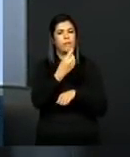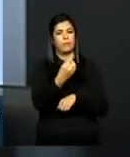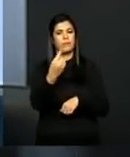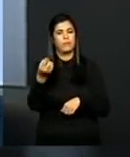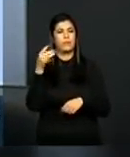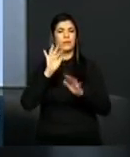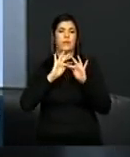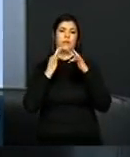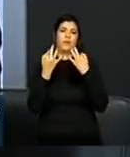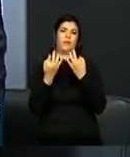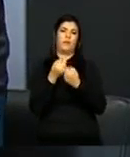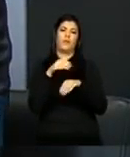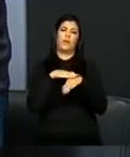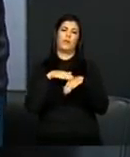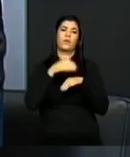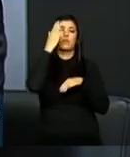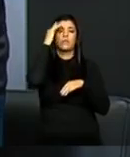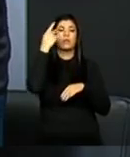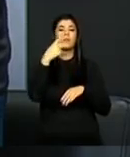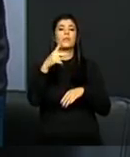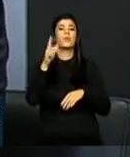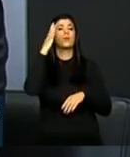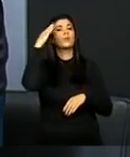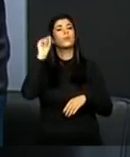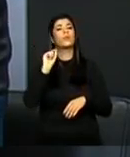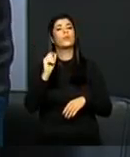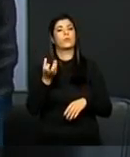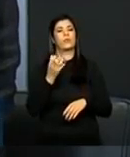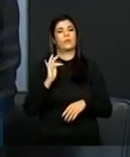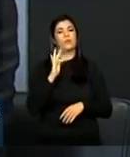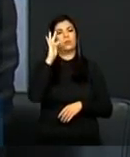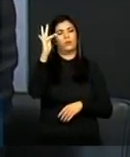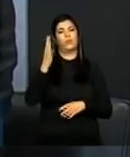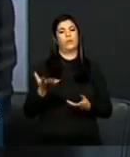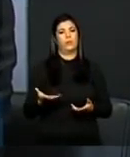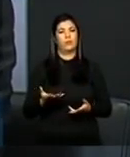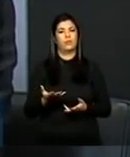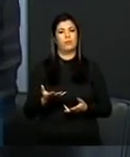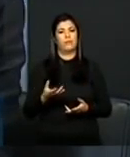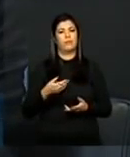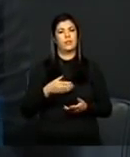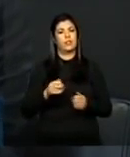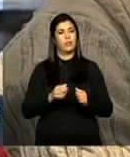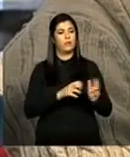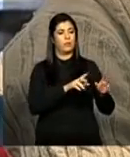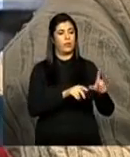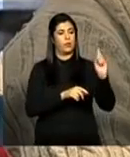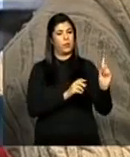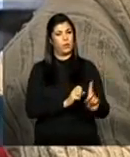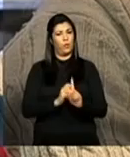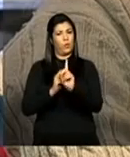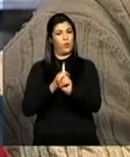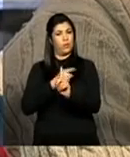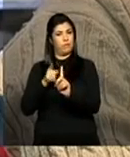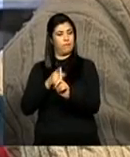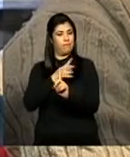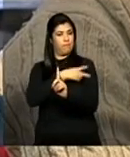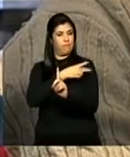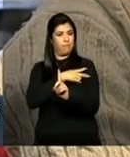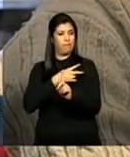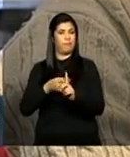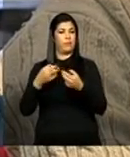falar sobre o sonho que elas têm, sobre o que elas querem fazer. E colocar um acompanhamento técnico e recurso à disposição para